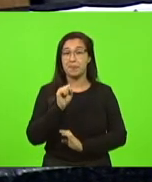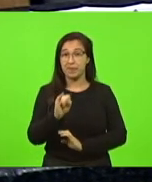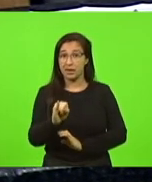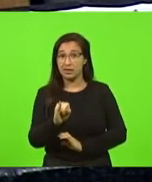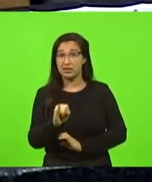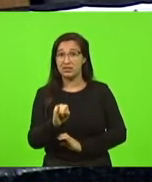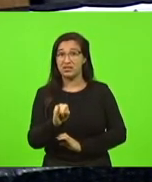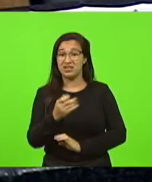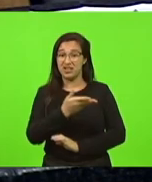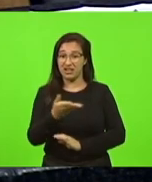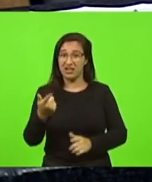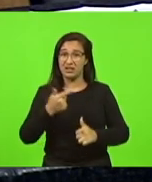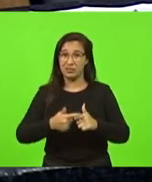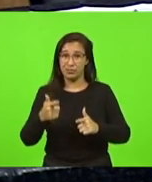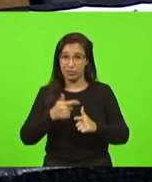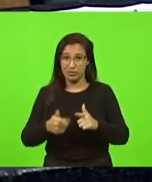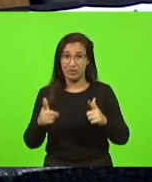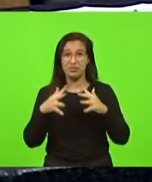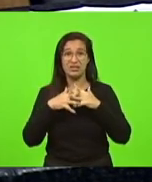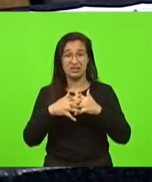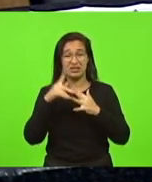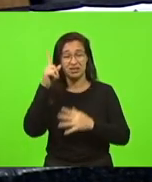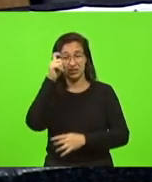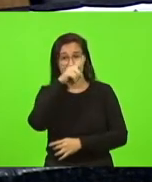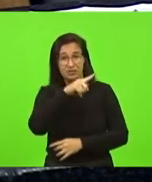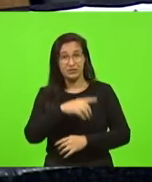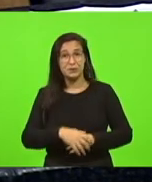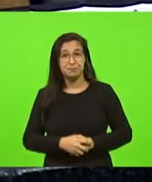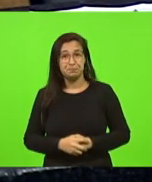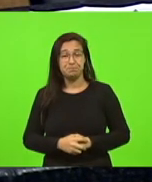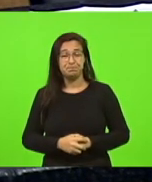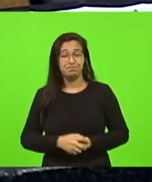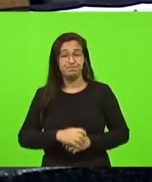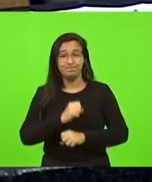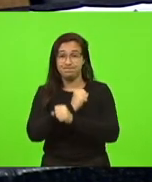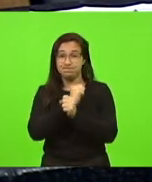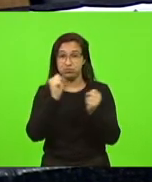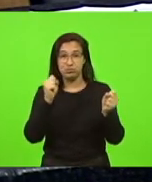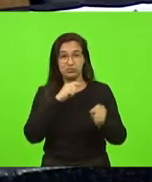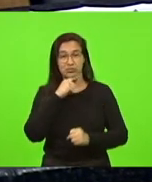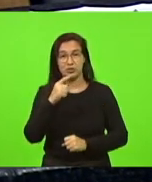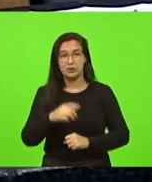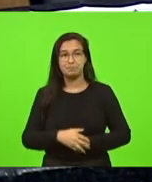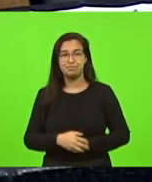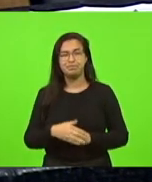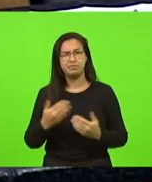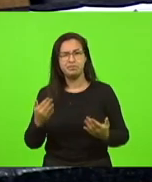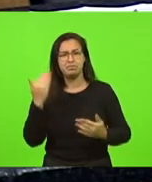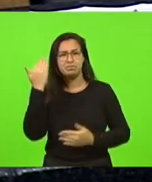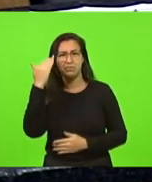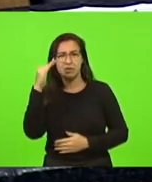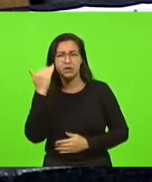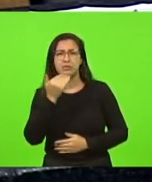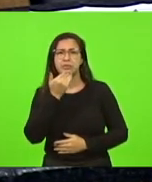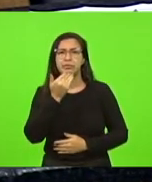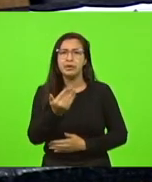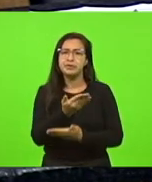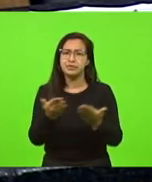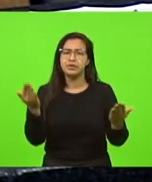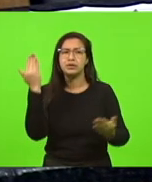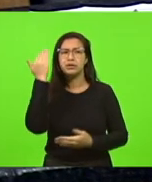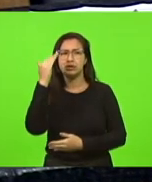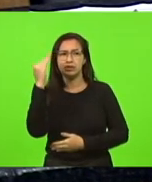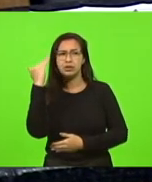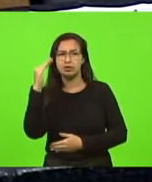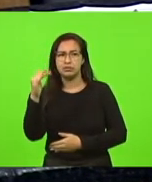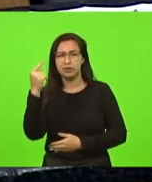falida fica muito complicado. Aliás, não é complicado, fica impossível. Então, é nesse entendimento que a gente pede a compreensão, e bem vale